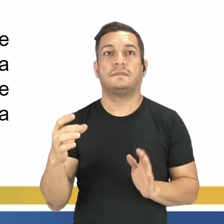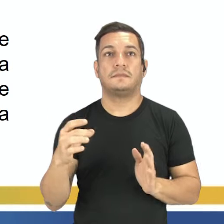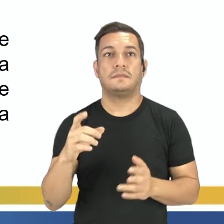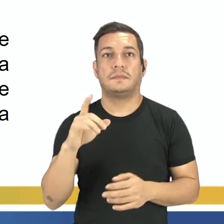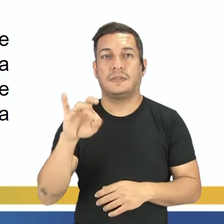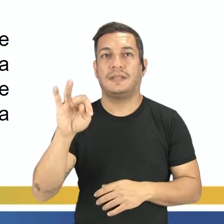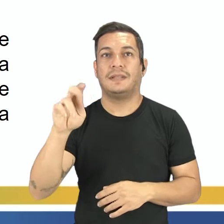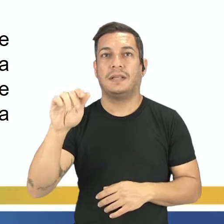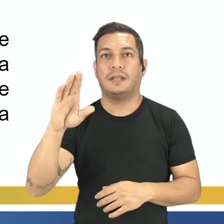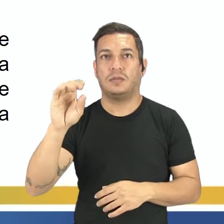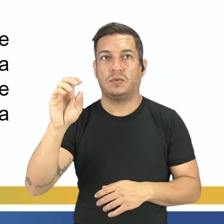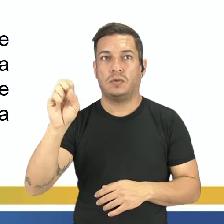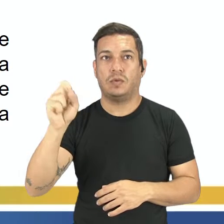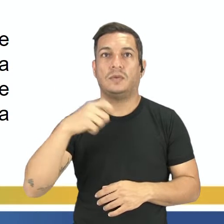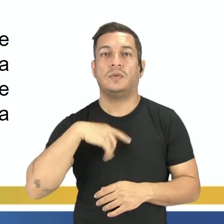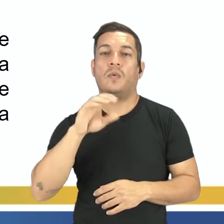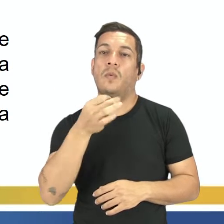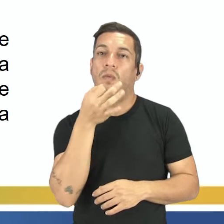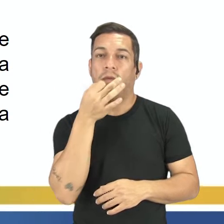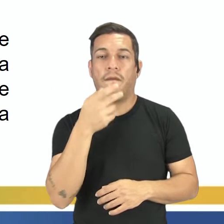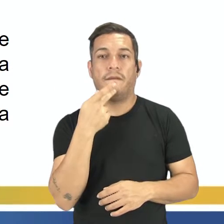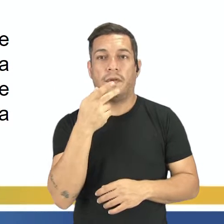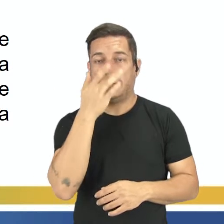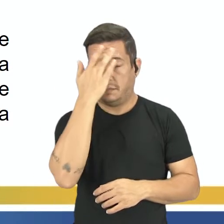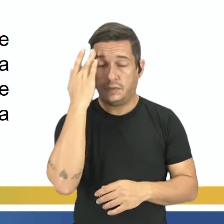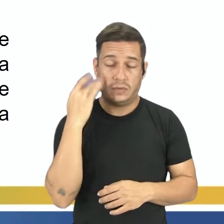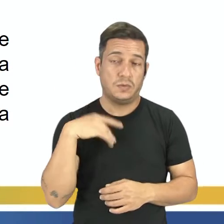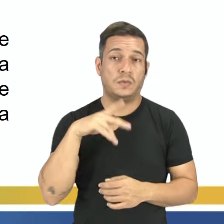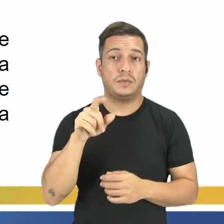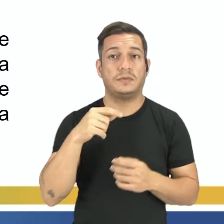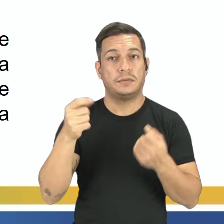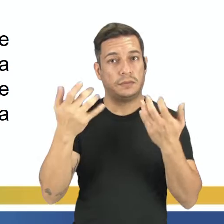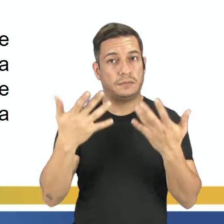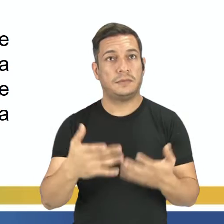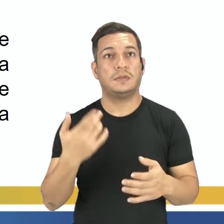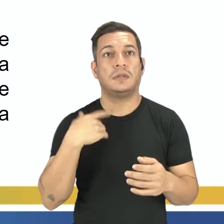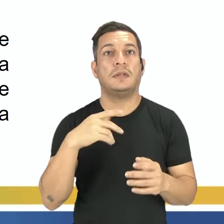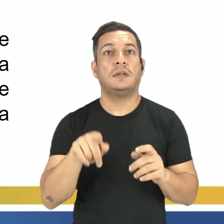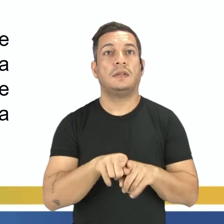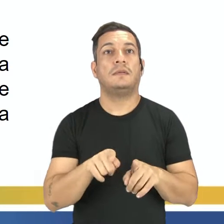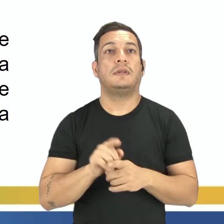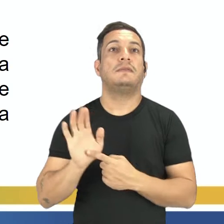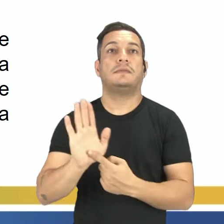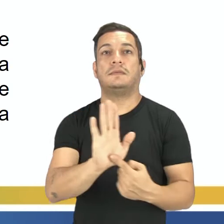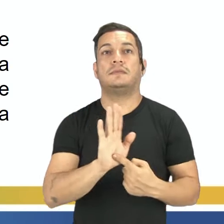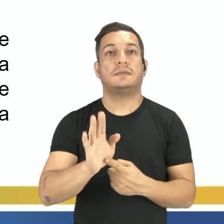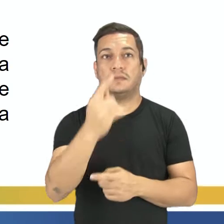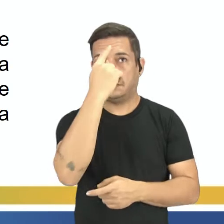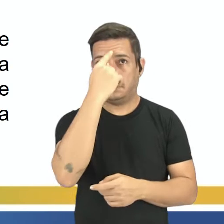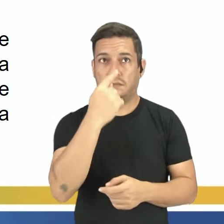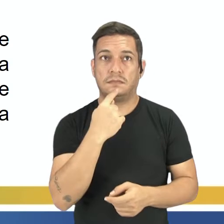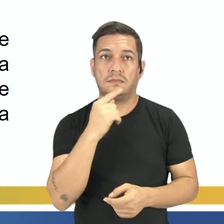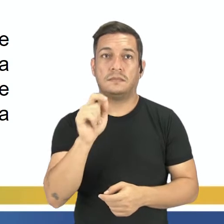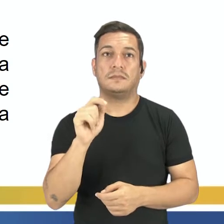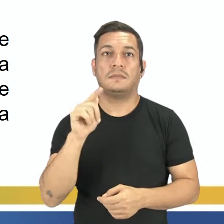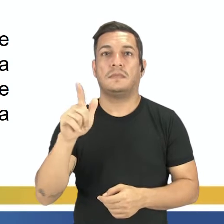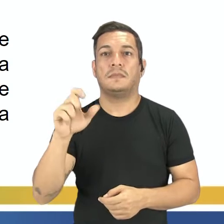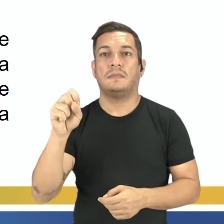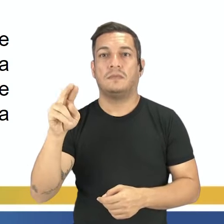ou depoimentos de pessoas especializadas naquele assunto, pequenas narrativas ilustrativas, alusões